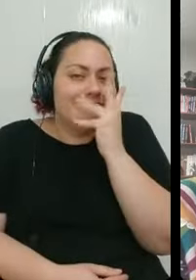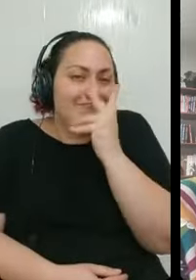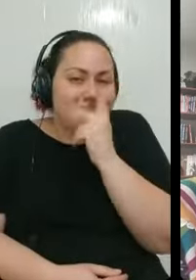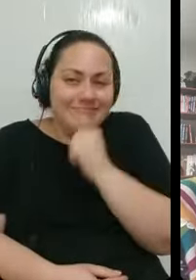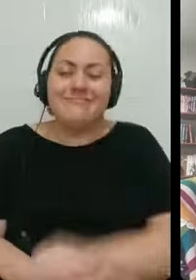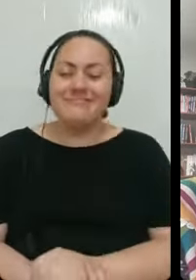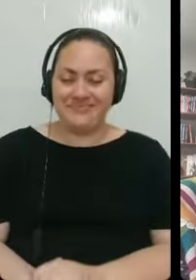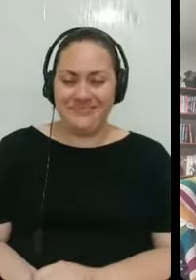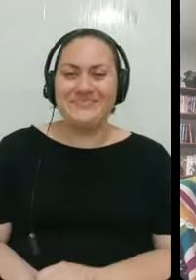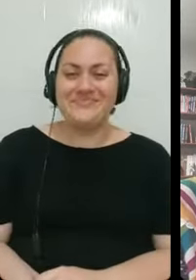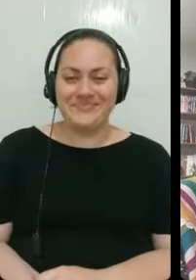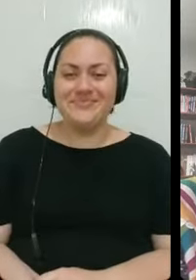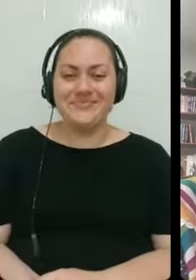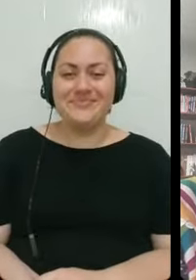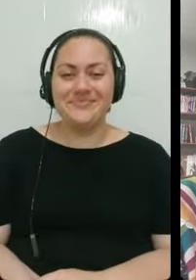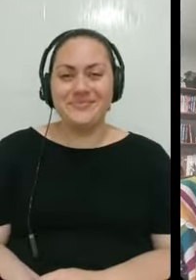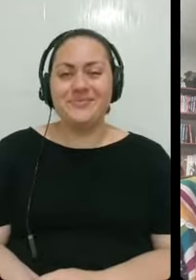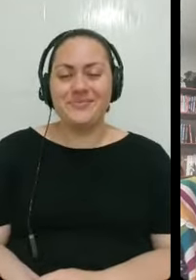né?